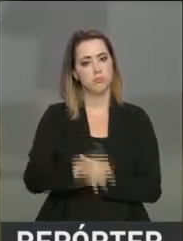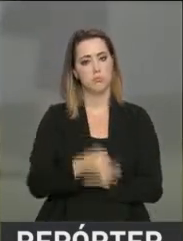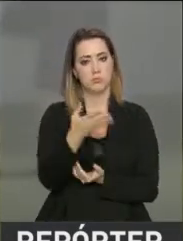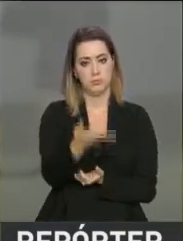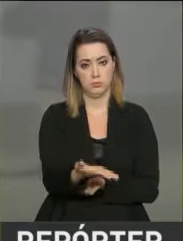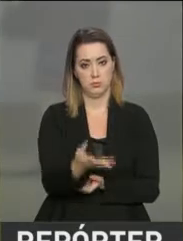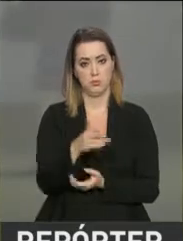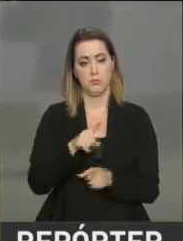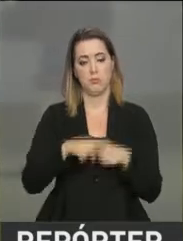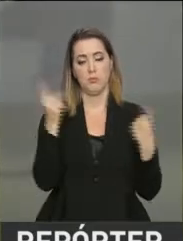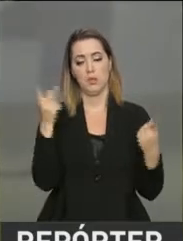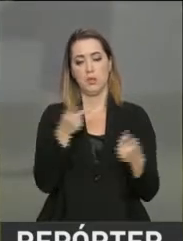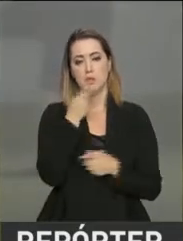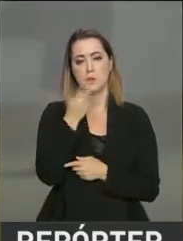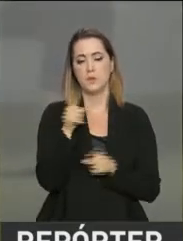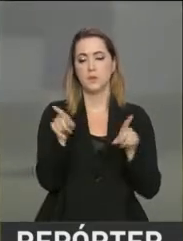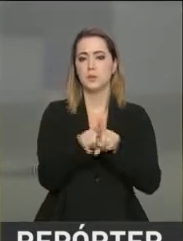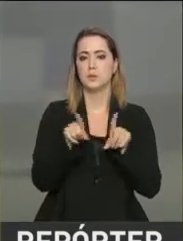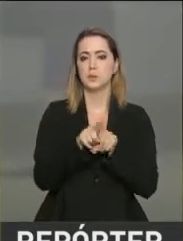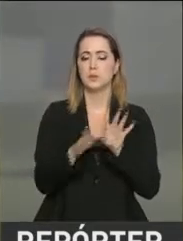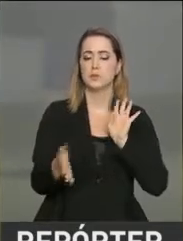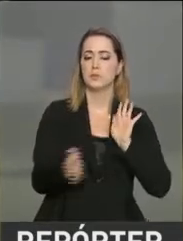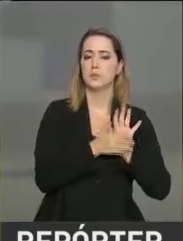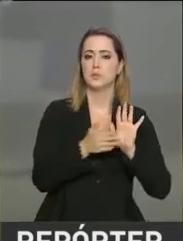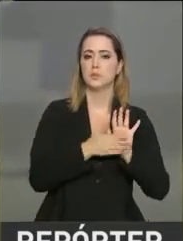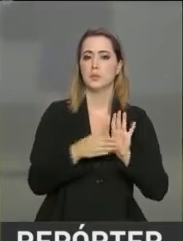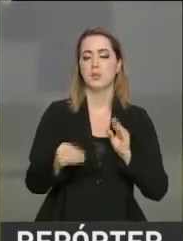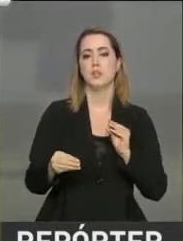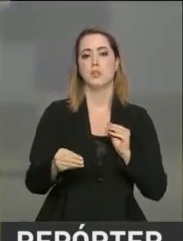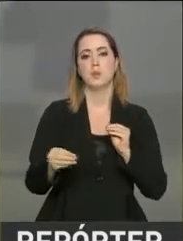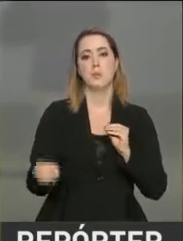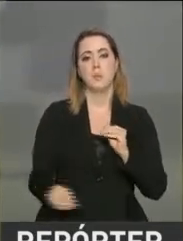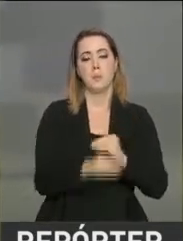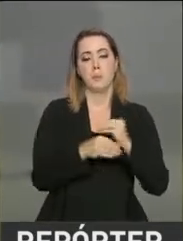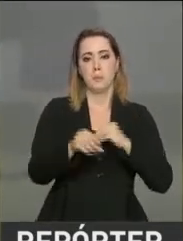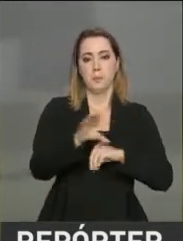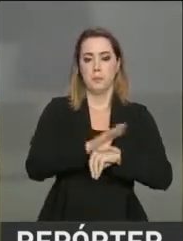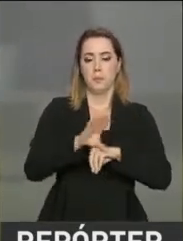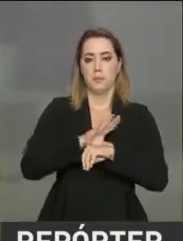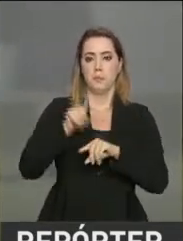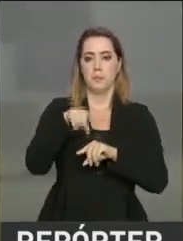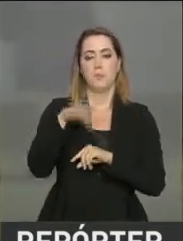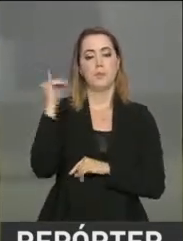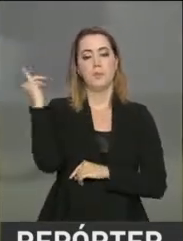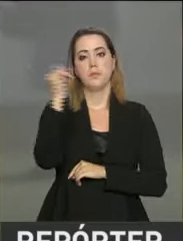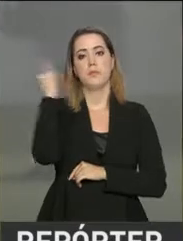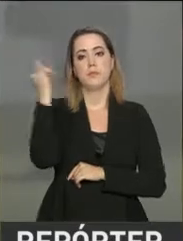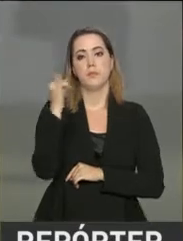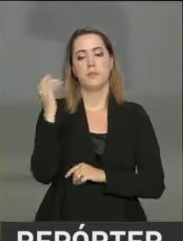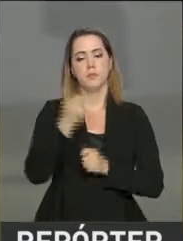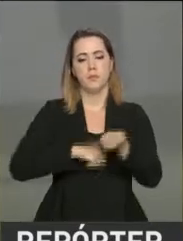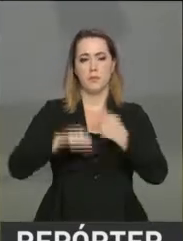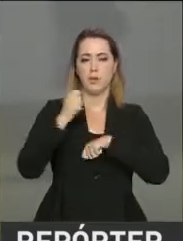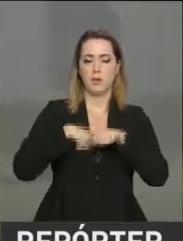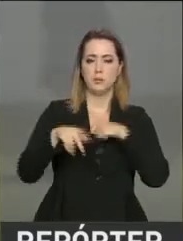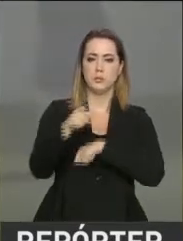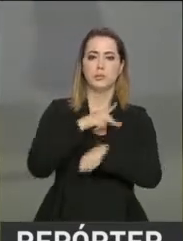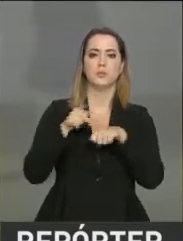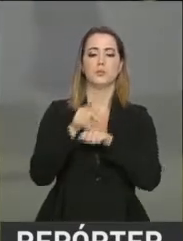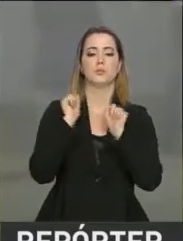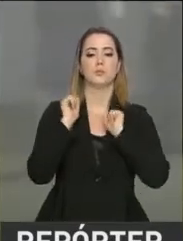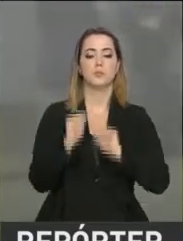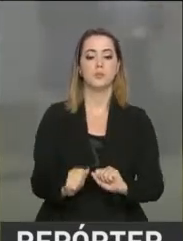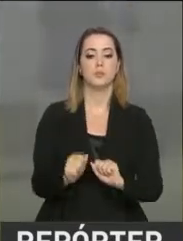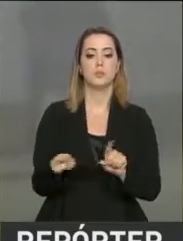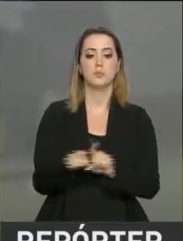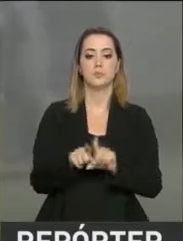Rodrigo Maia, diz também que a proposta de reforma da Previdência Social é uma proposta importante para a economia do país. Vai permitir